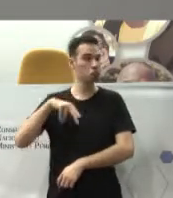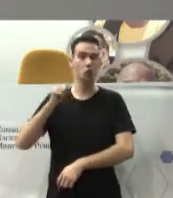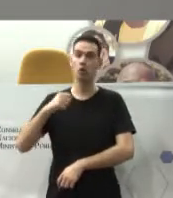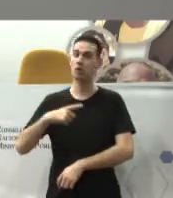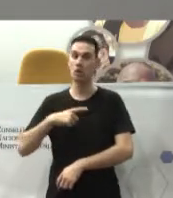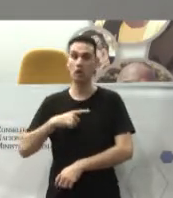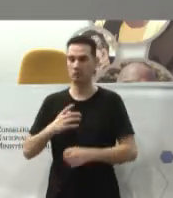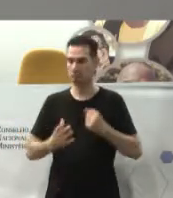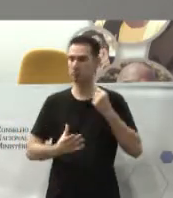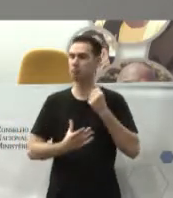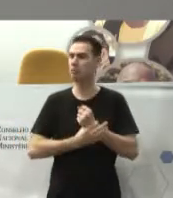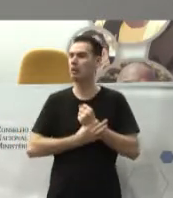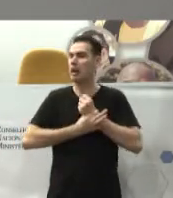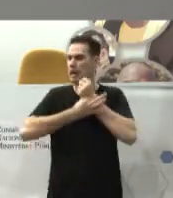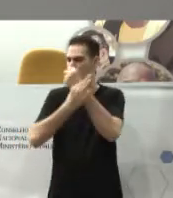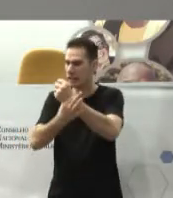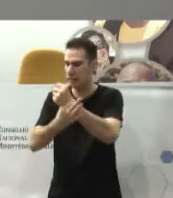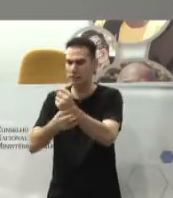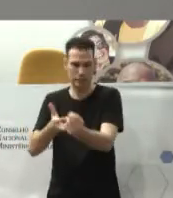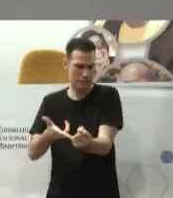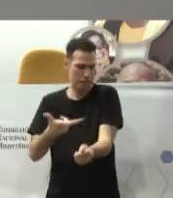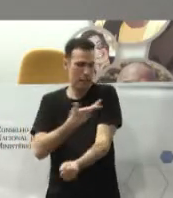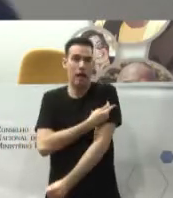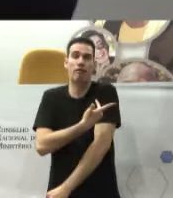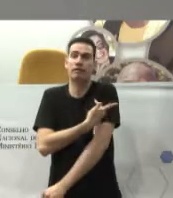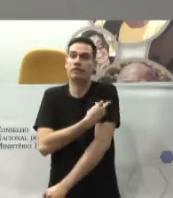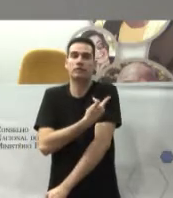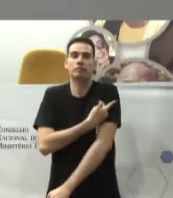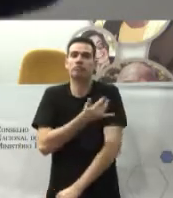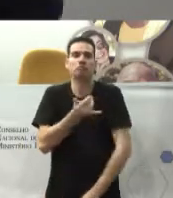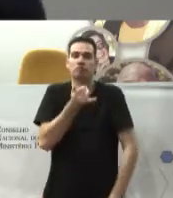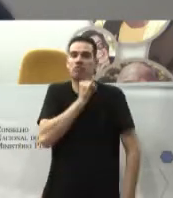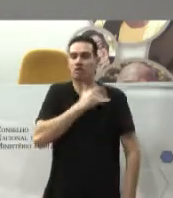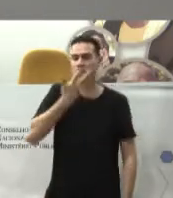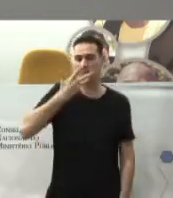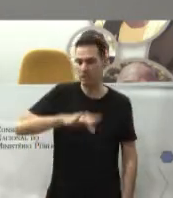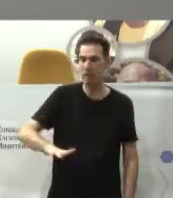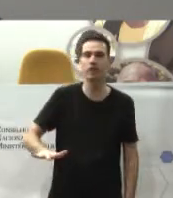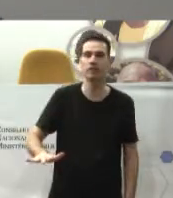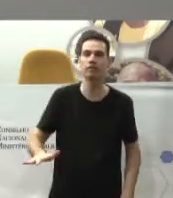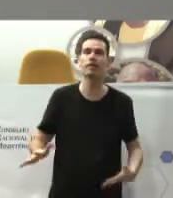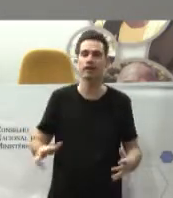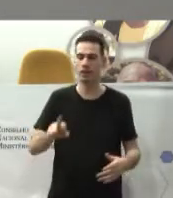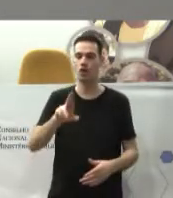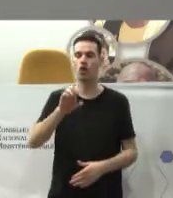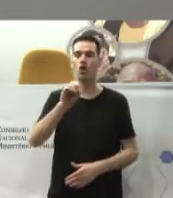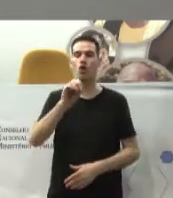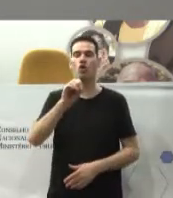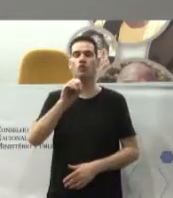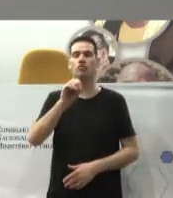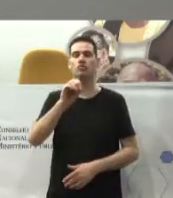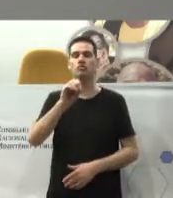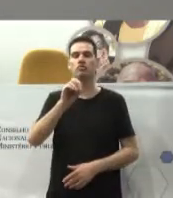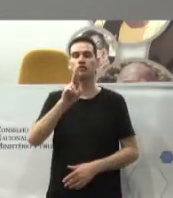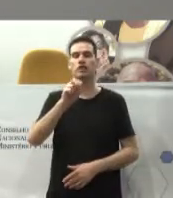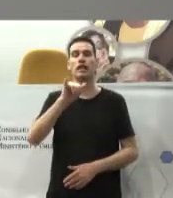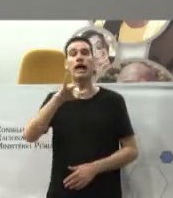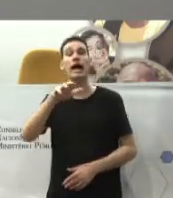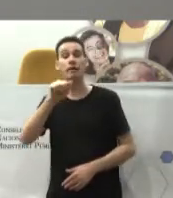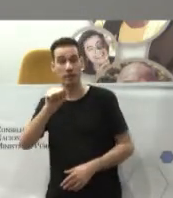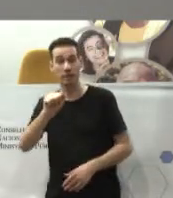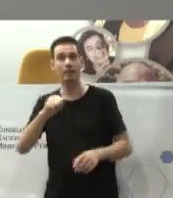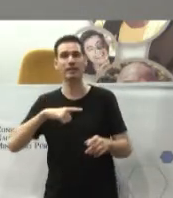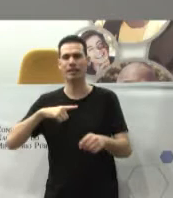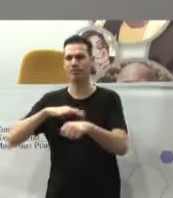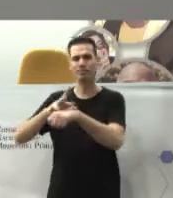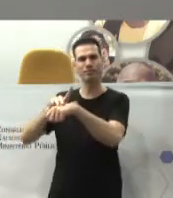para garantir a vacina de uma criança, por exemplo. E aí o Roraima está lá vivendo junto com o Amazonas um surto enorme de